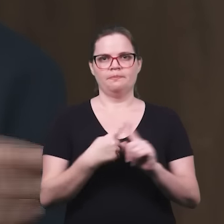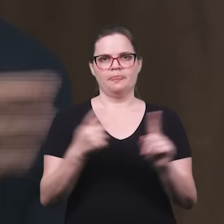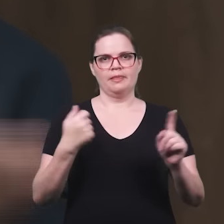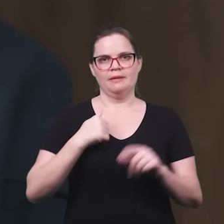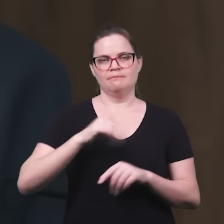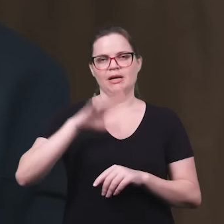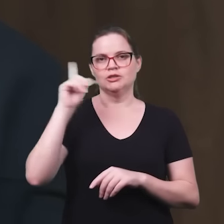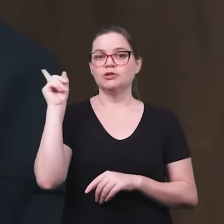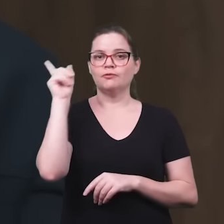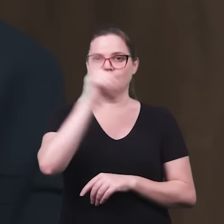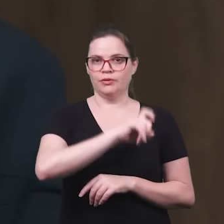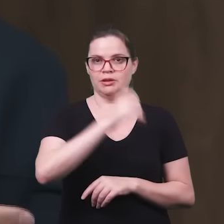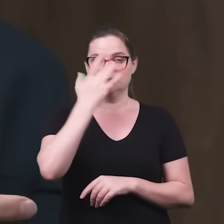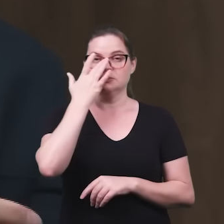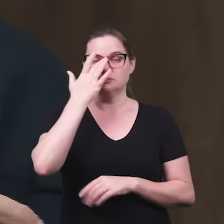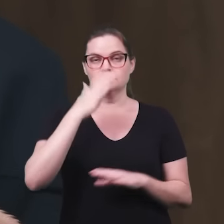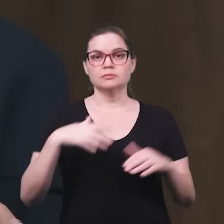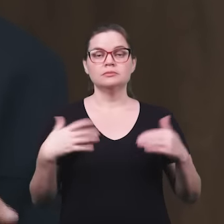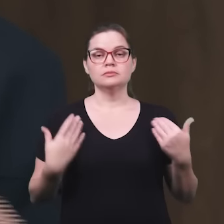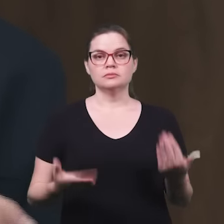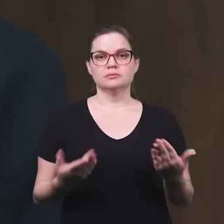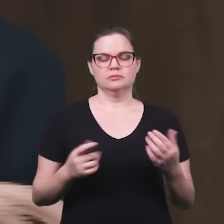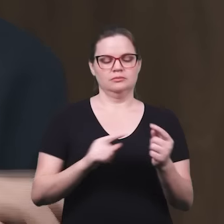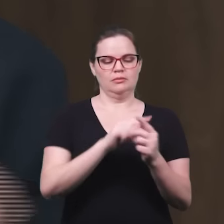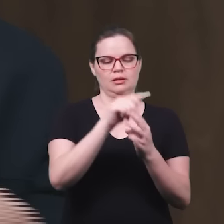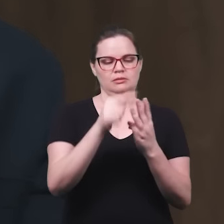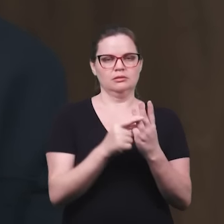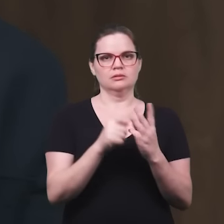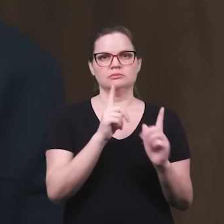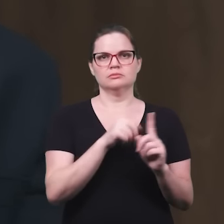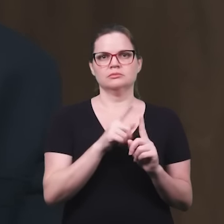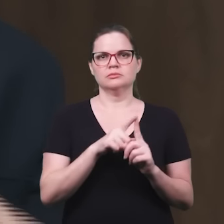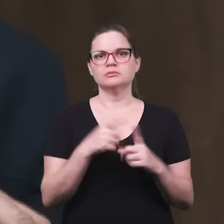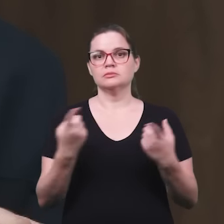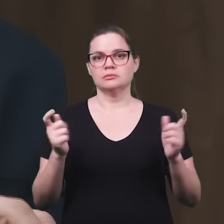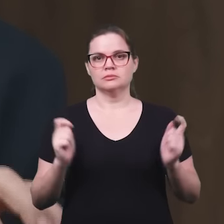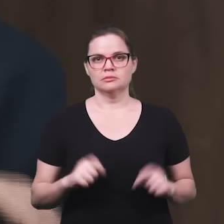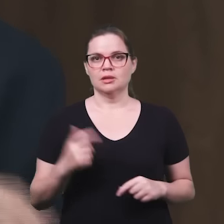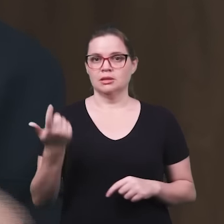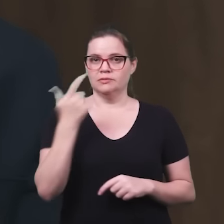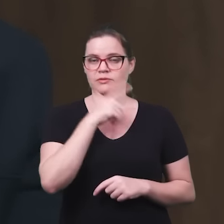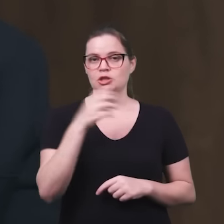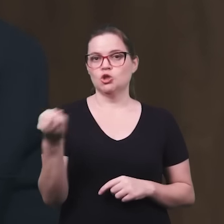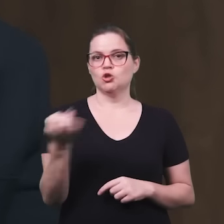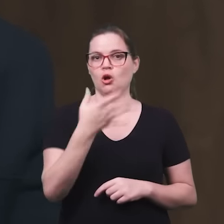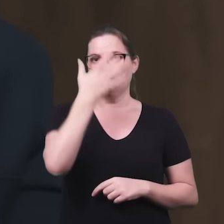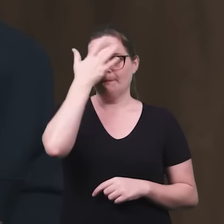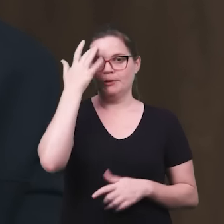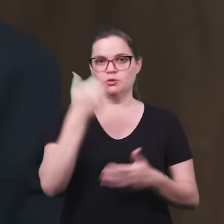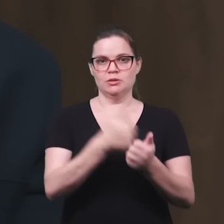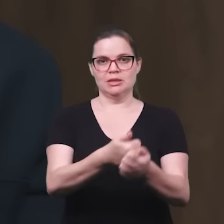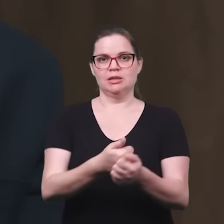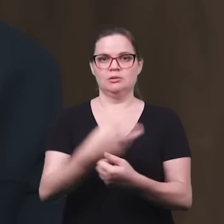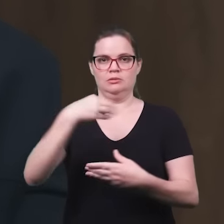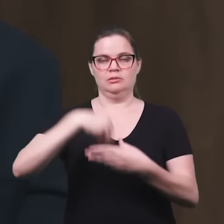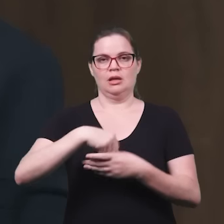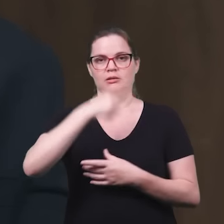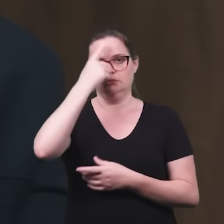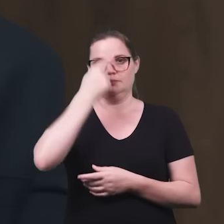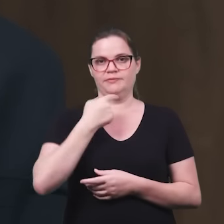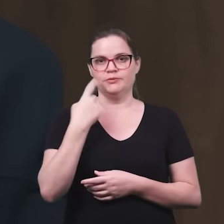Mas é muito mais difícil. Então, essas 3 formas são as formas que você vai atingir novos seguidores dentro da